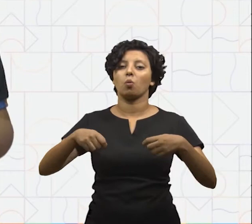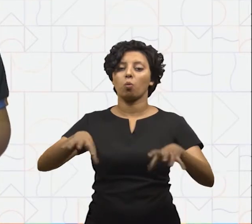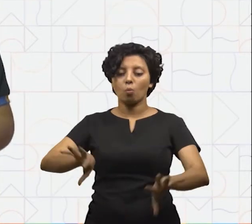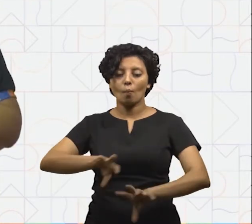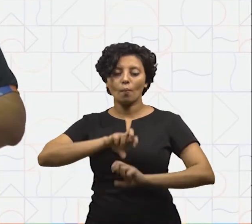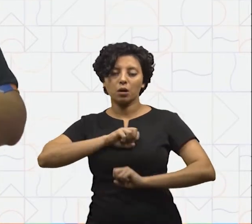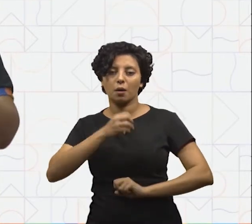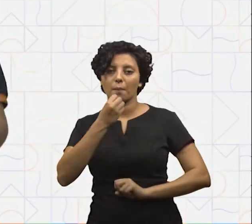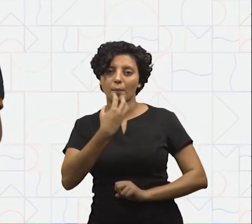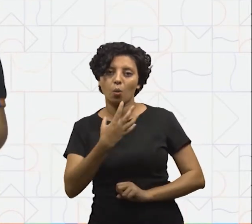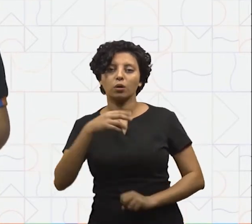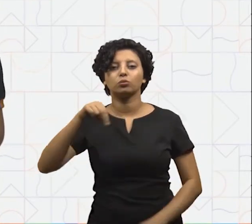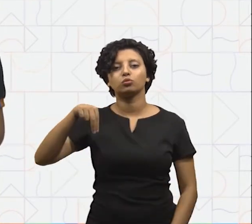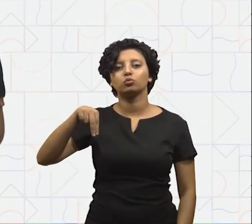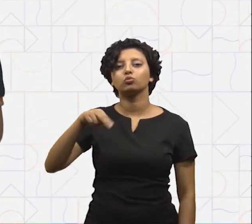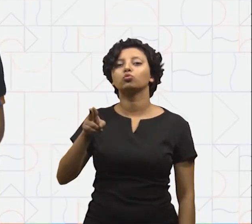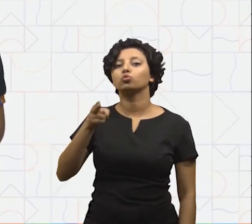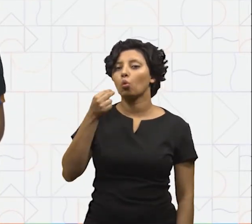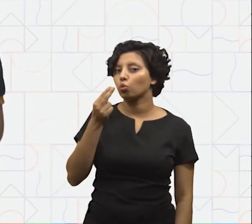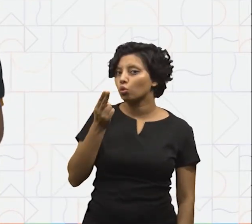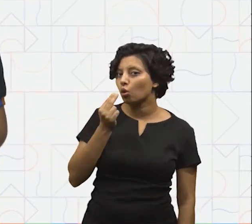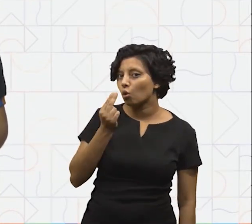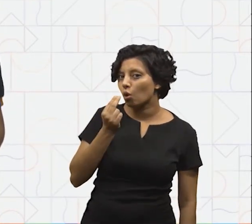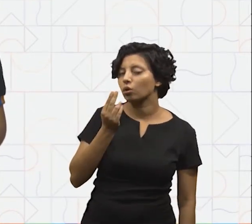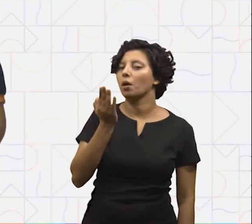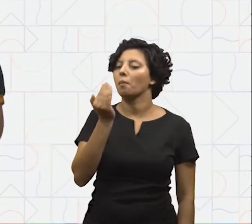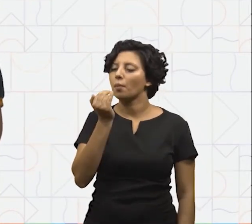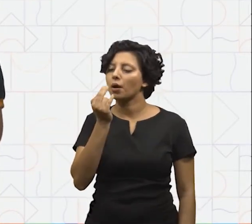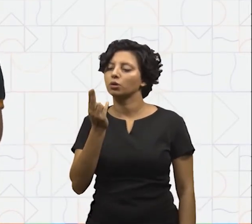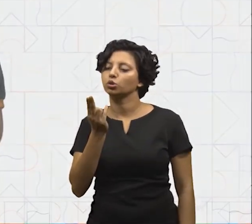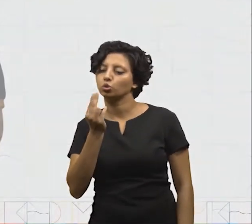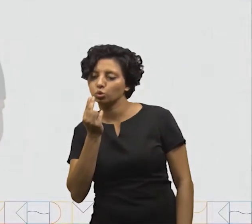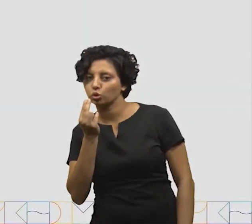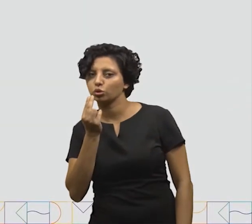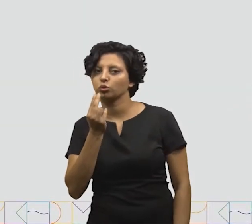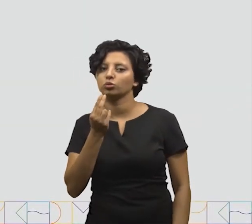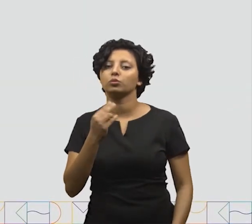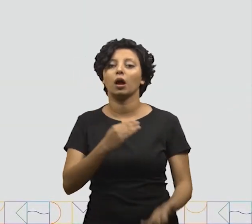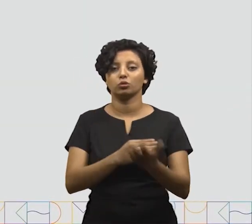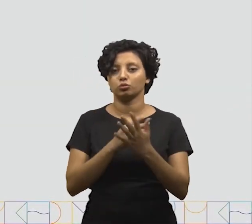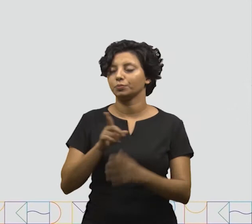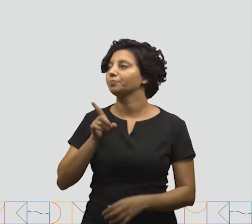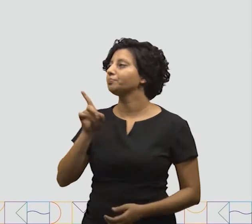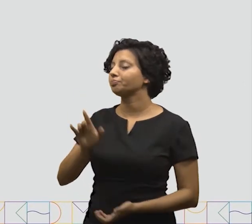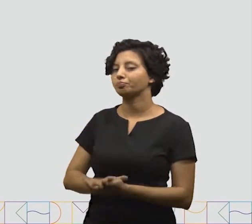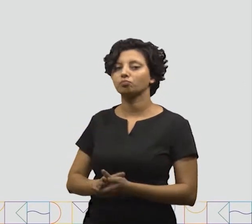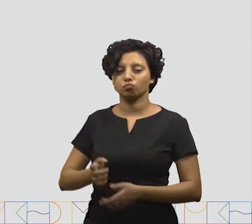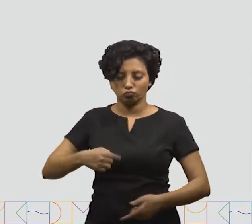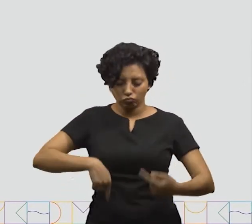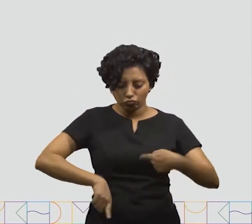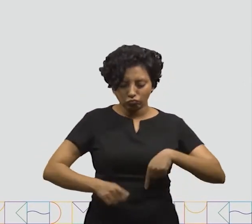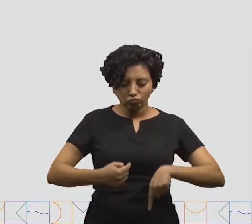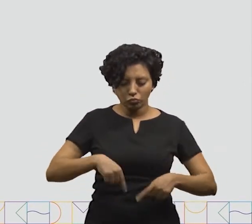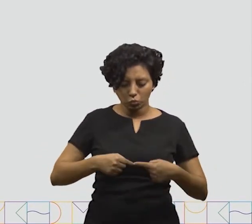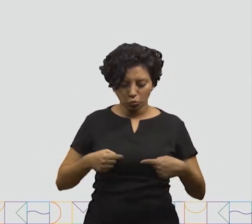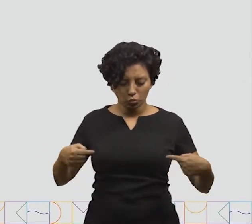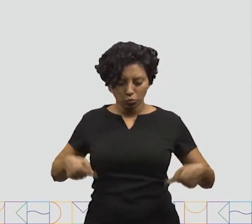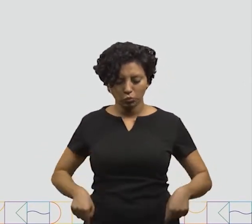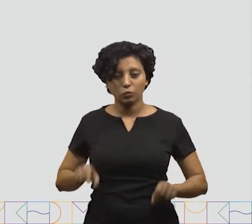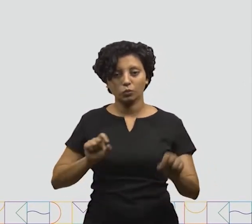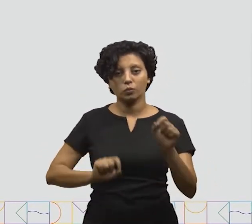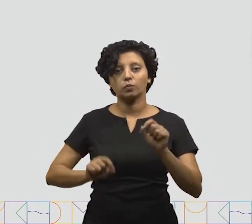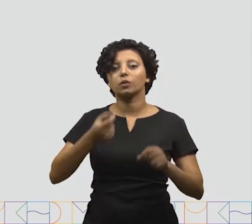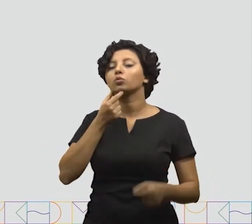que são obtidos a partir dos alimentos com a ajuda do sistema digestório. O sistema digestório é formado pelo